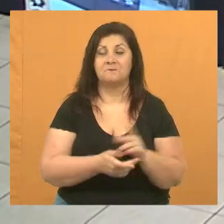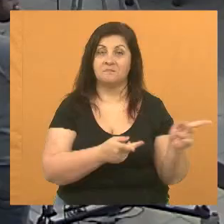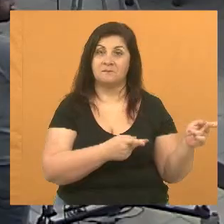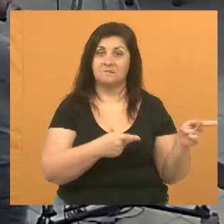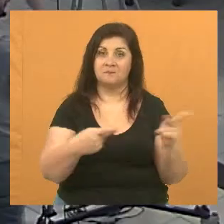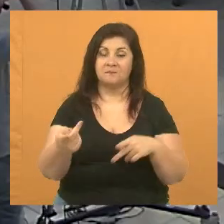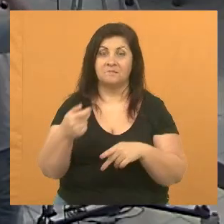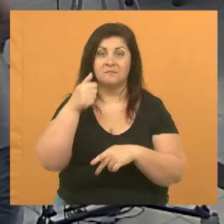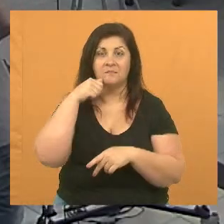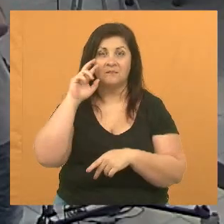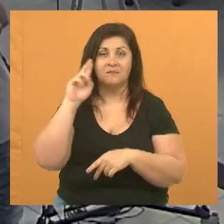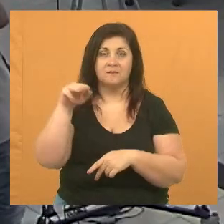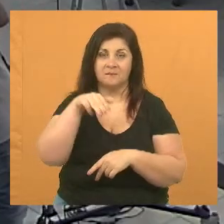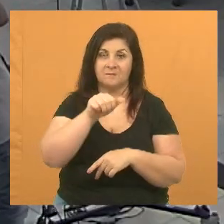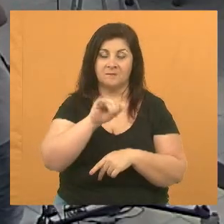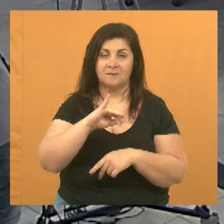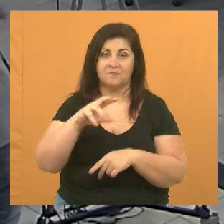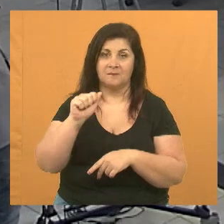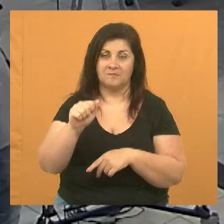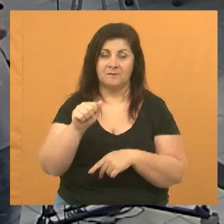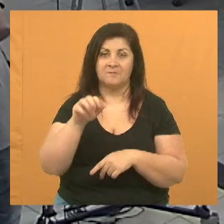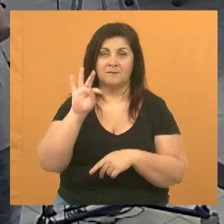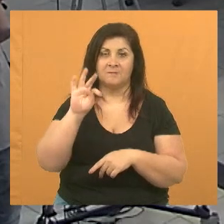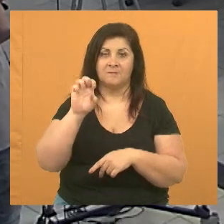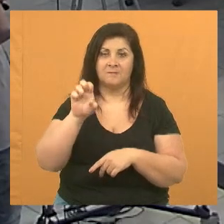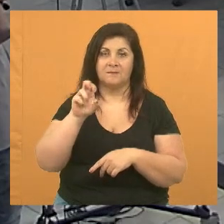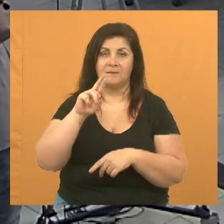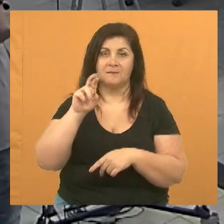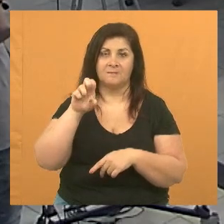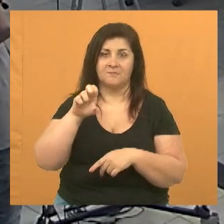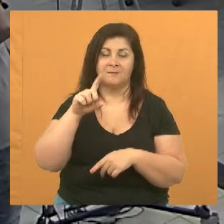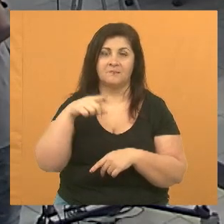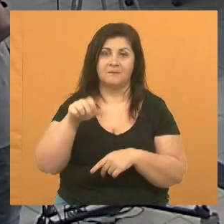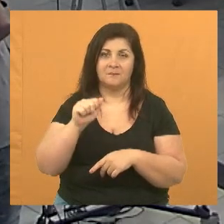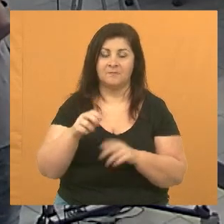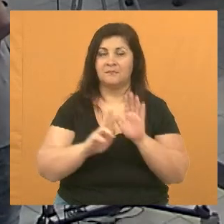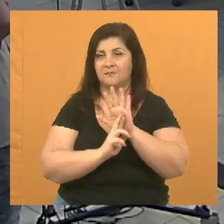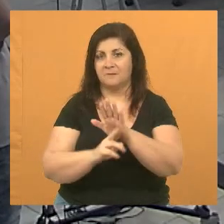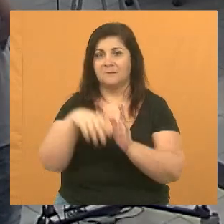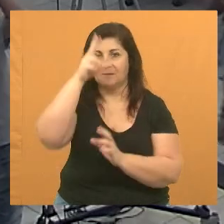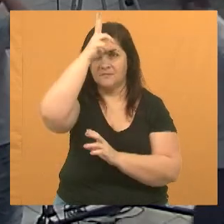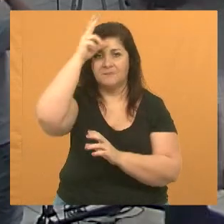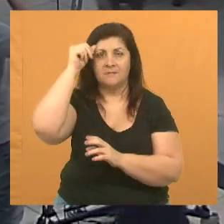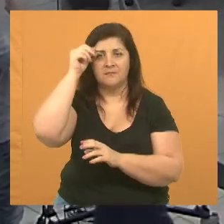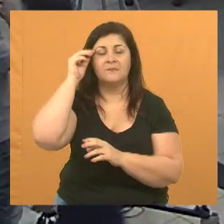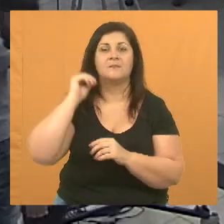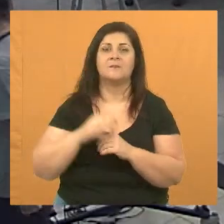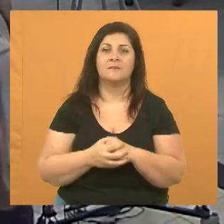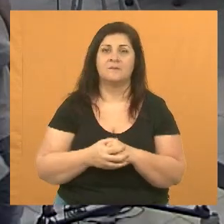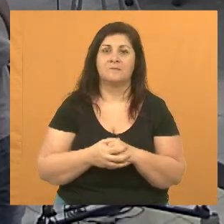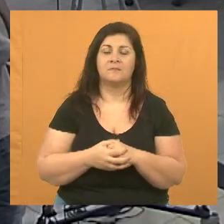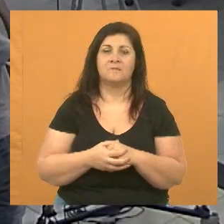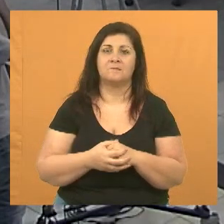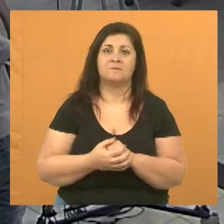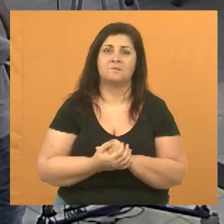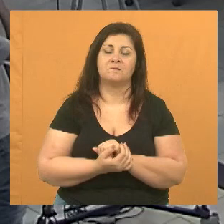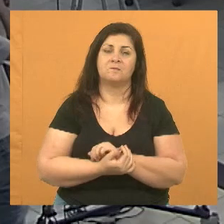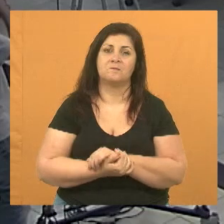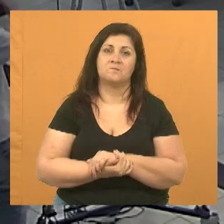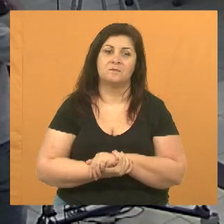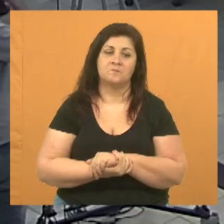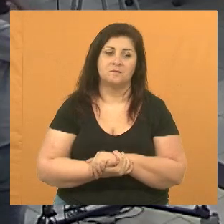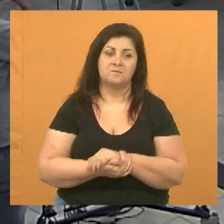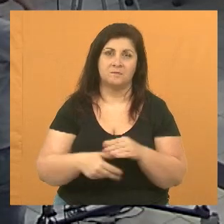Convidamos a senhora Maria Tereza Cirino, representante do prefeito municipal, doutor Isaías José de Santana, para fazer uso da palavra.